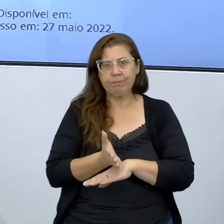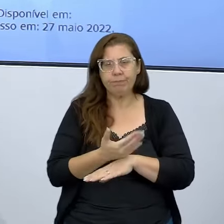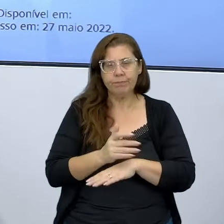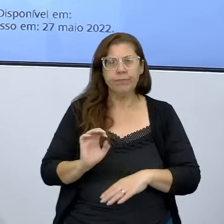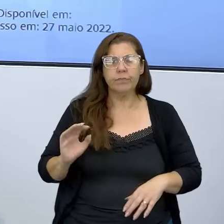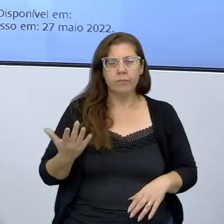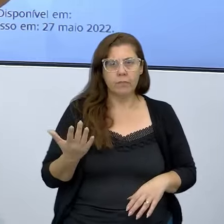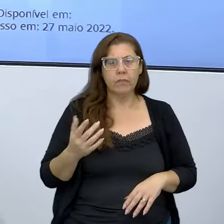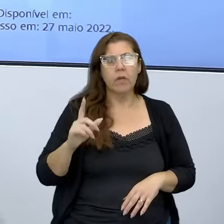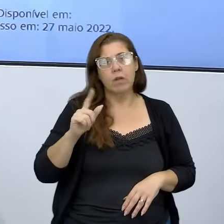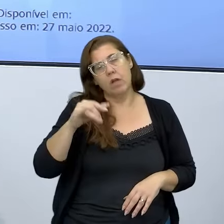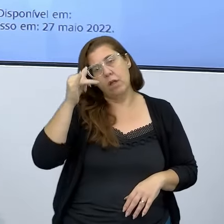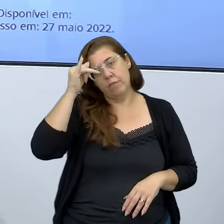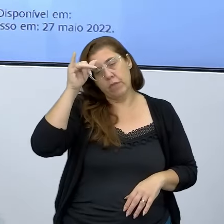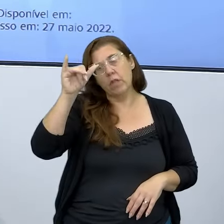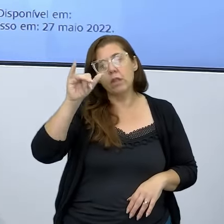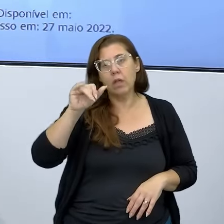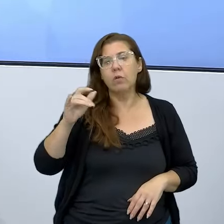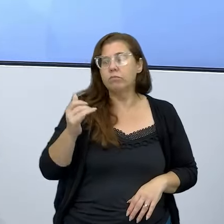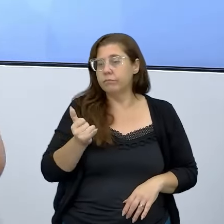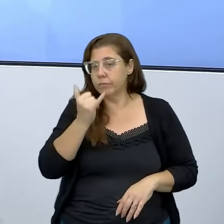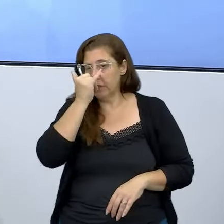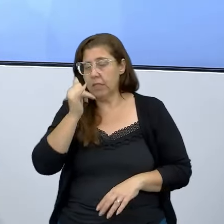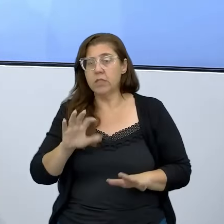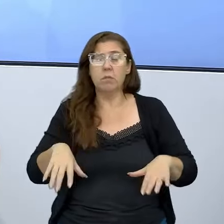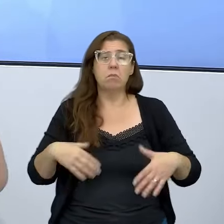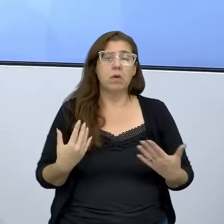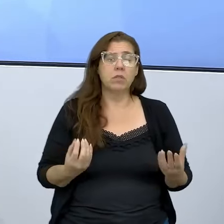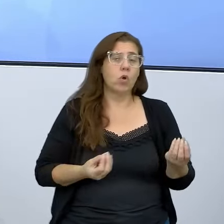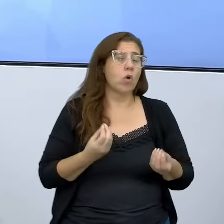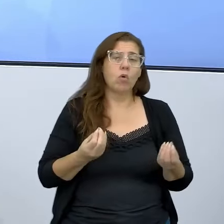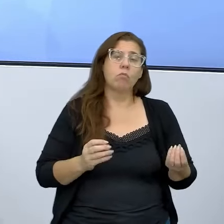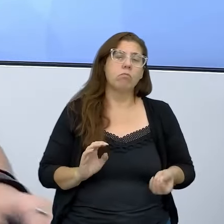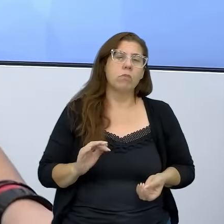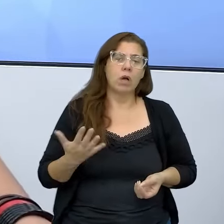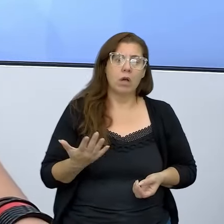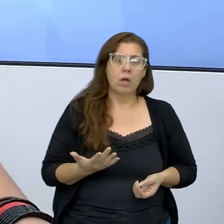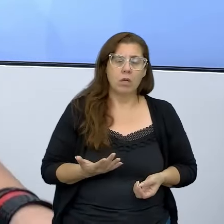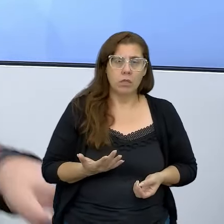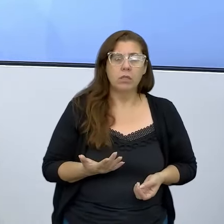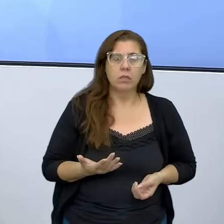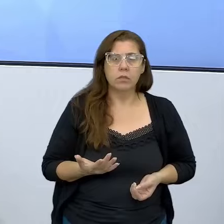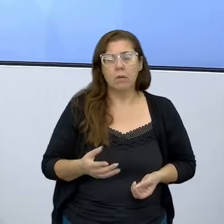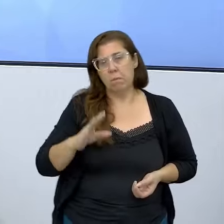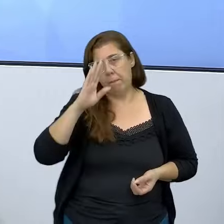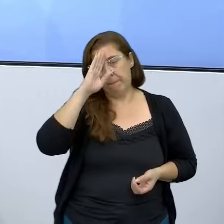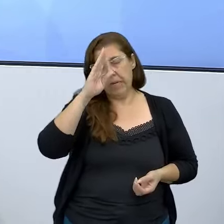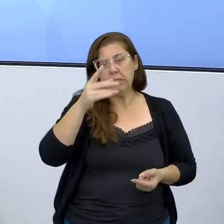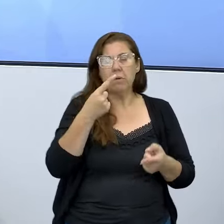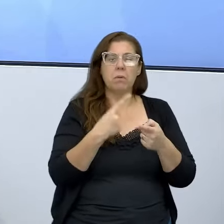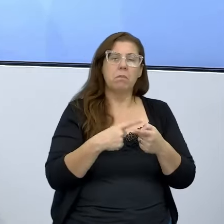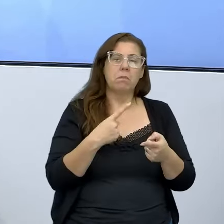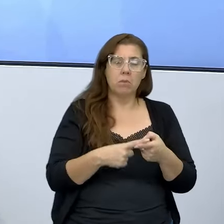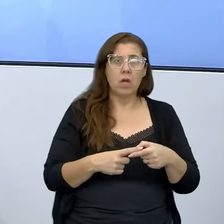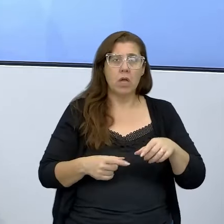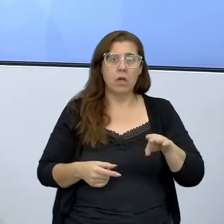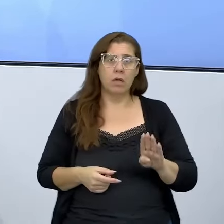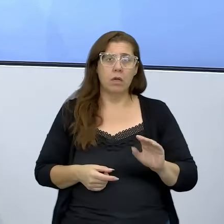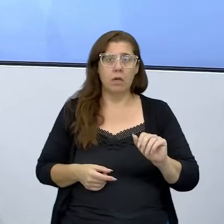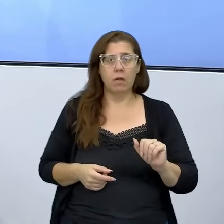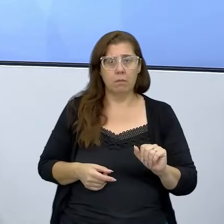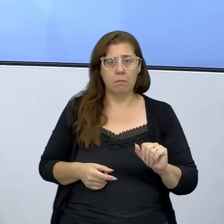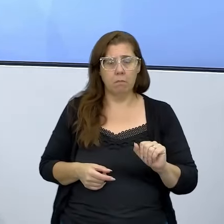risco, ele é a prevenção do desastre, mas em que nível ele está acontecendo, né? Principalmente por causa que o Yuri Beck também traz